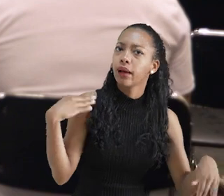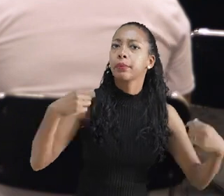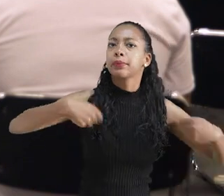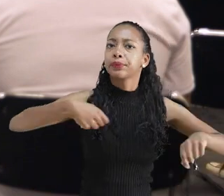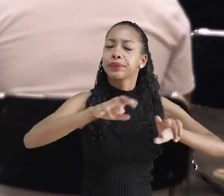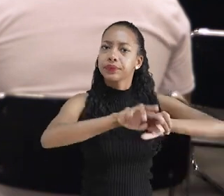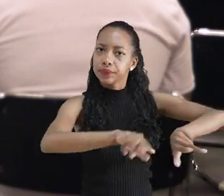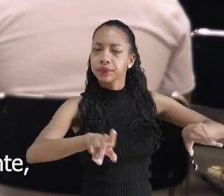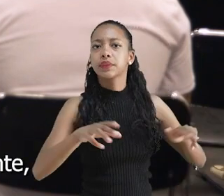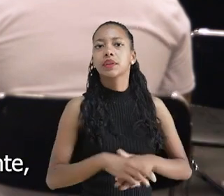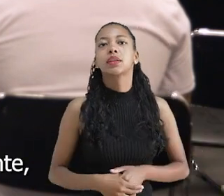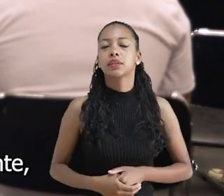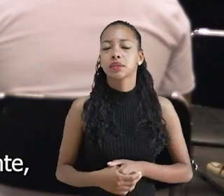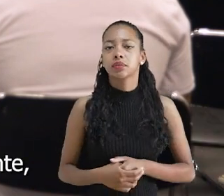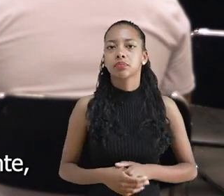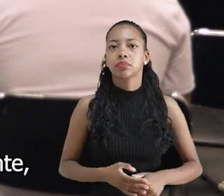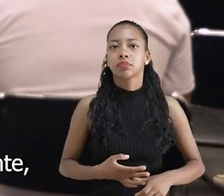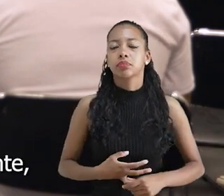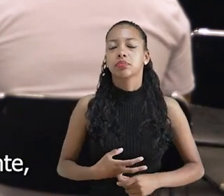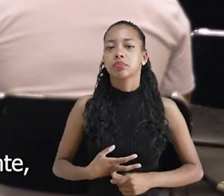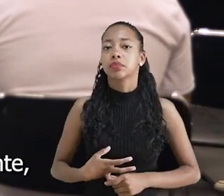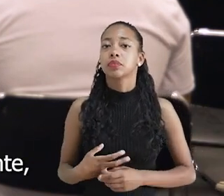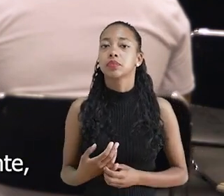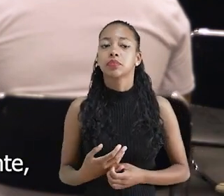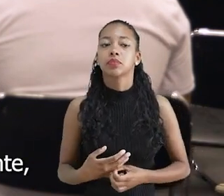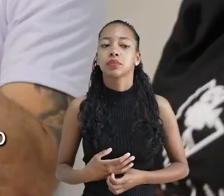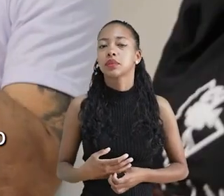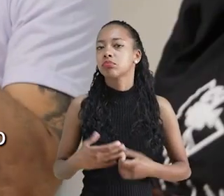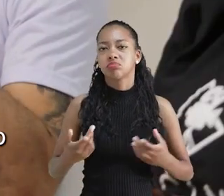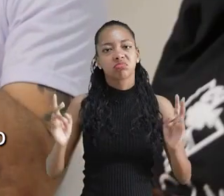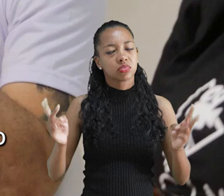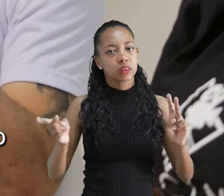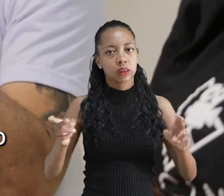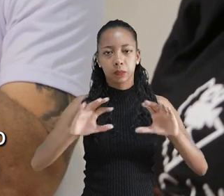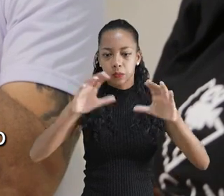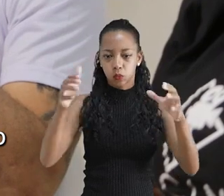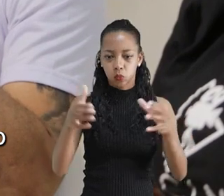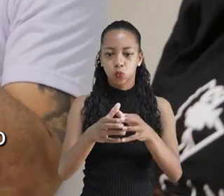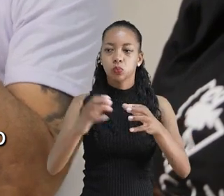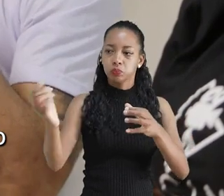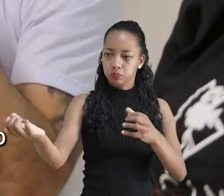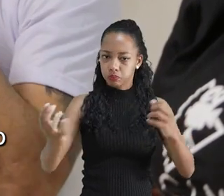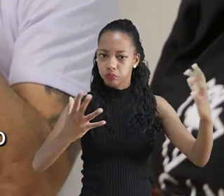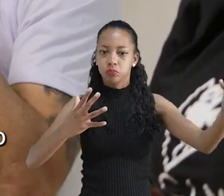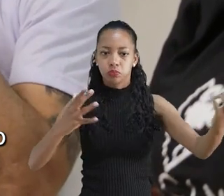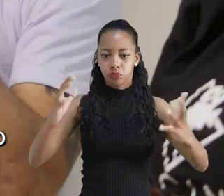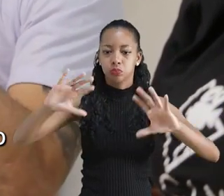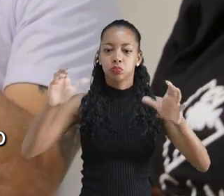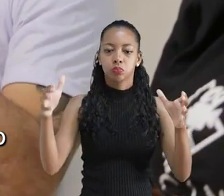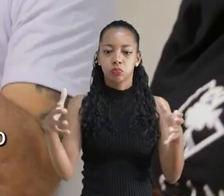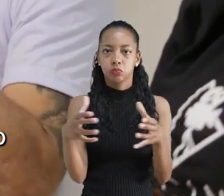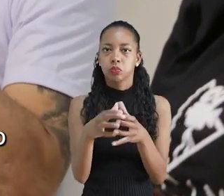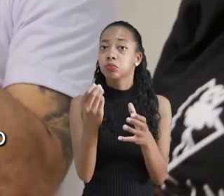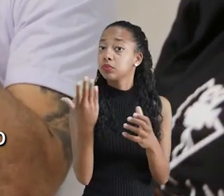não somente do tela firme a gente nunca pega só pra gente a gente Seme est puxando outros com a gente e se somando também a outros que já estão antes da